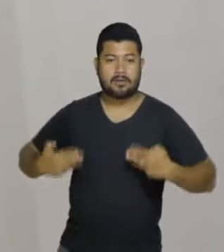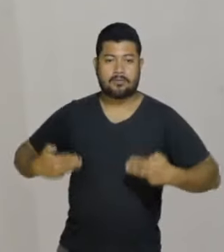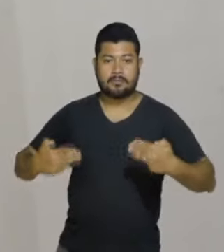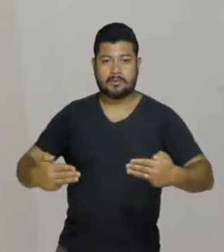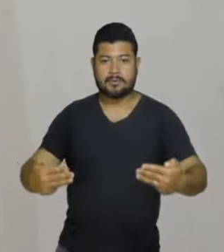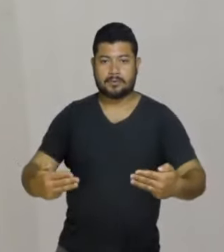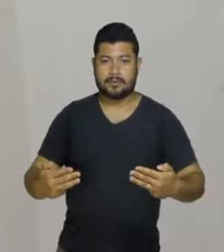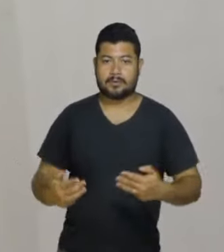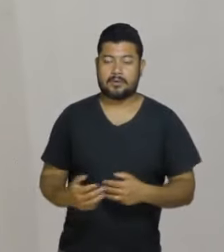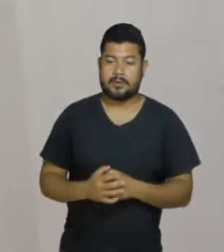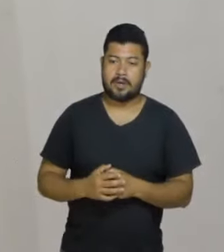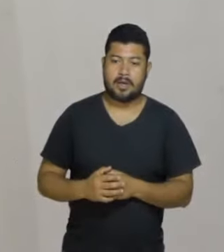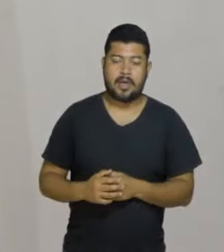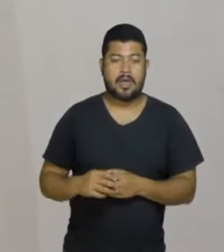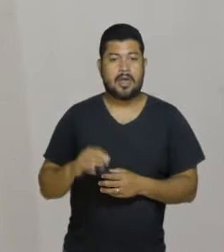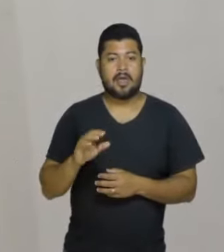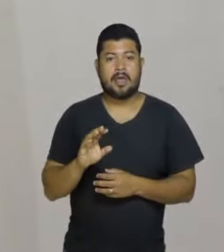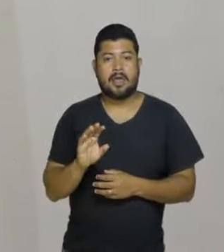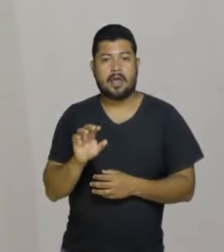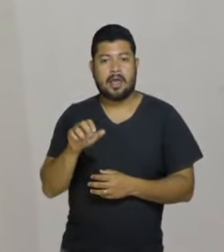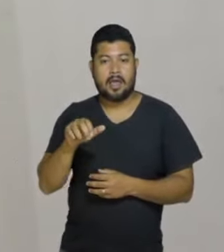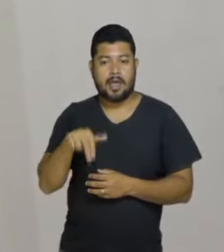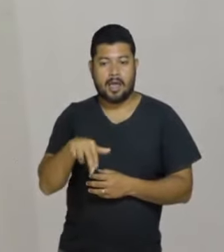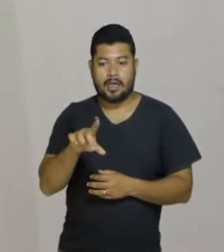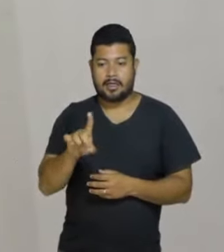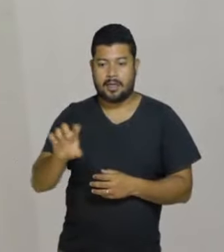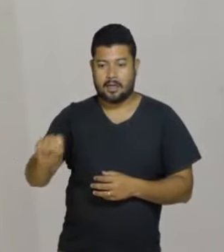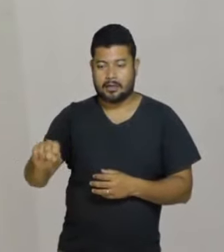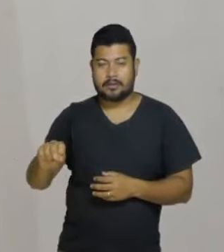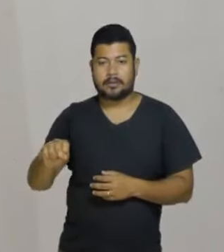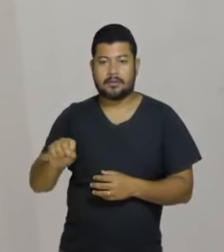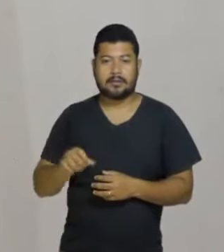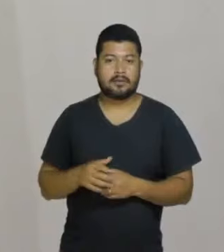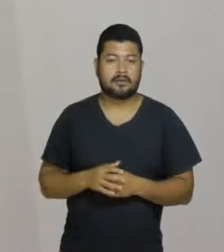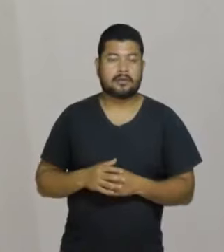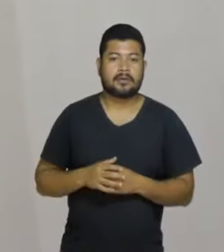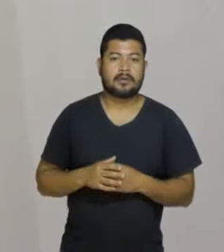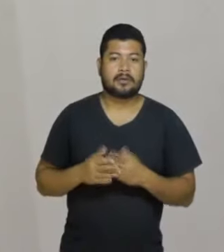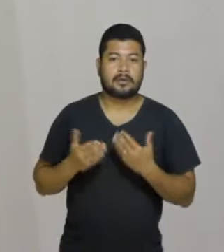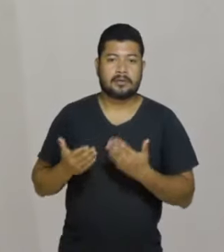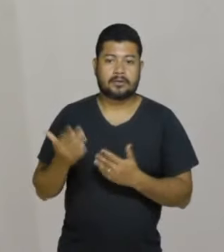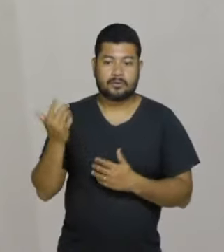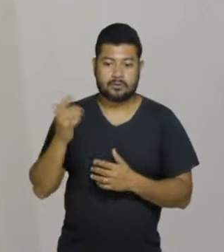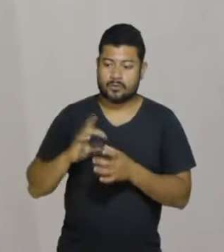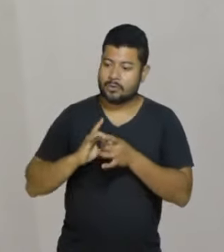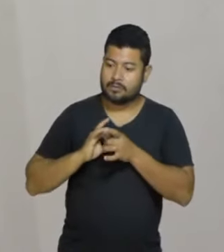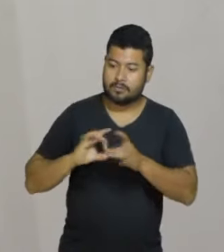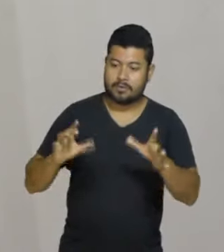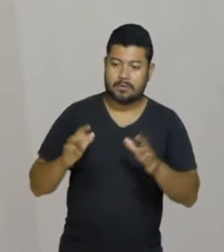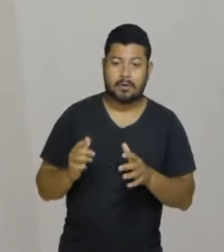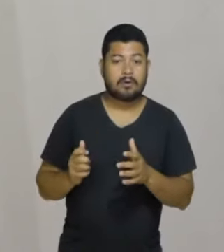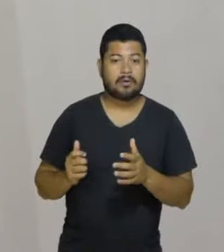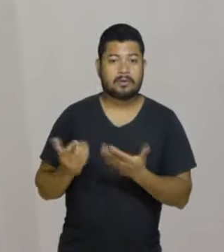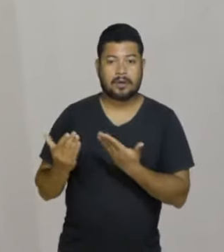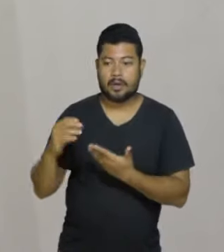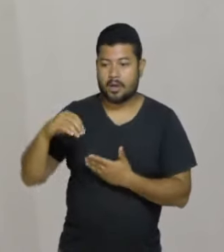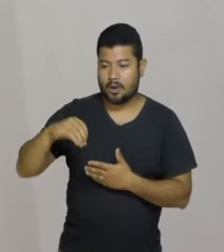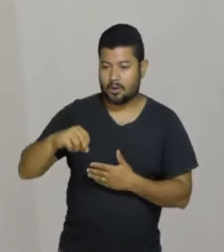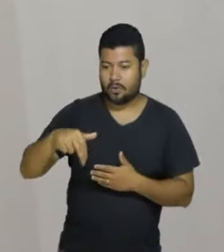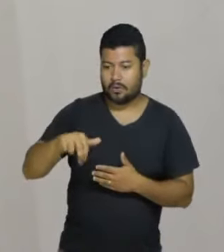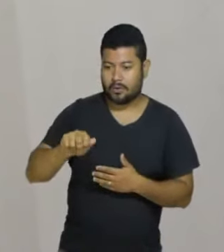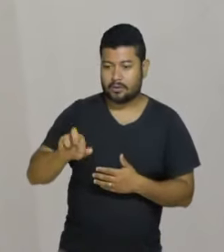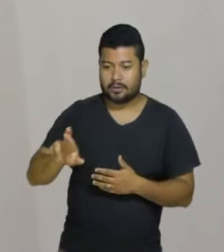o MDS, autorizou que a Conab efetuasse a compra em Santa Catarina de